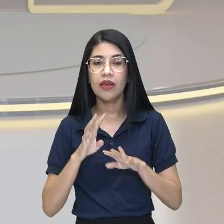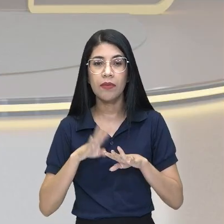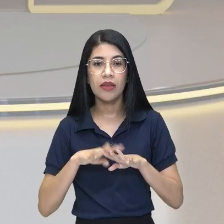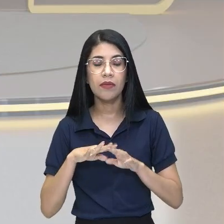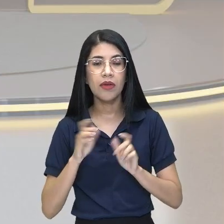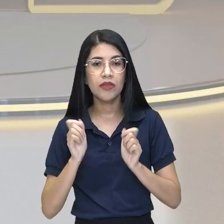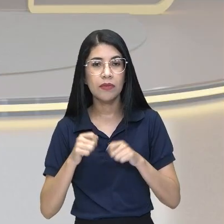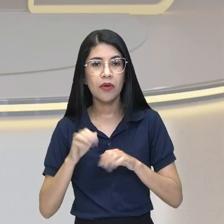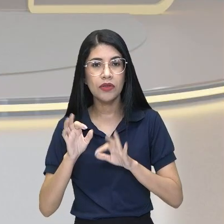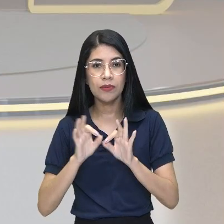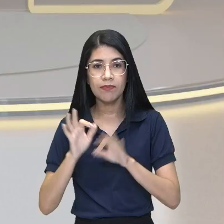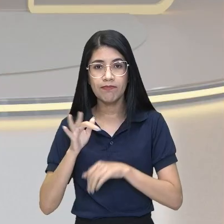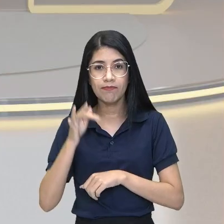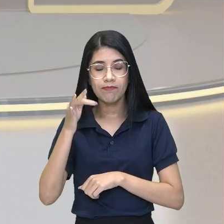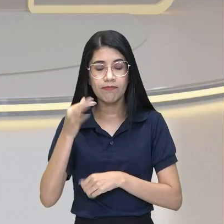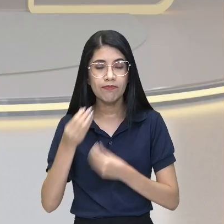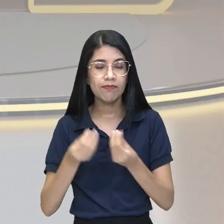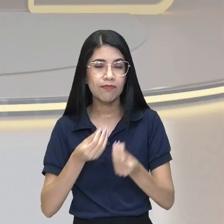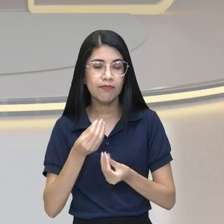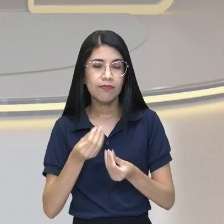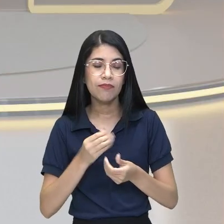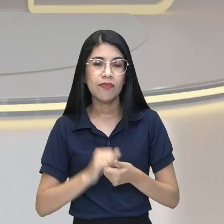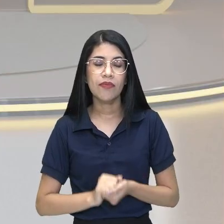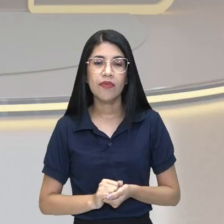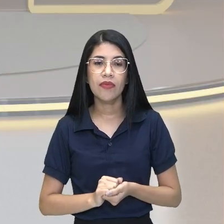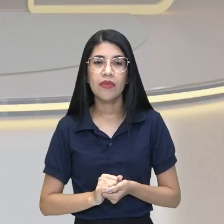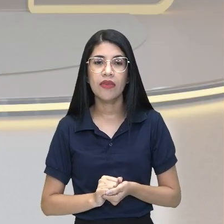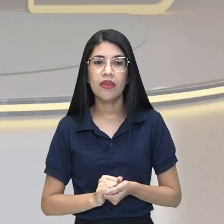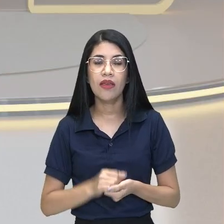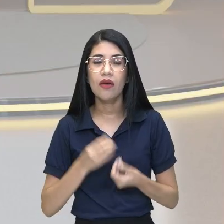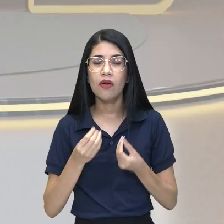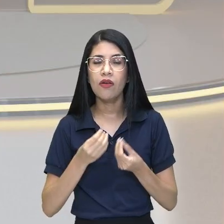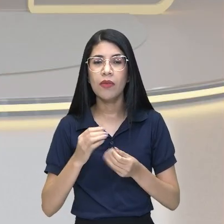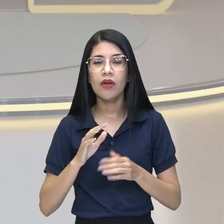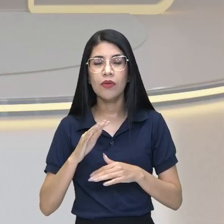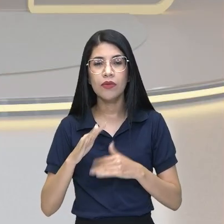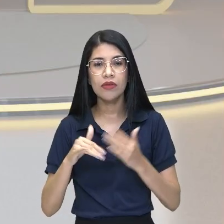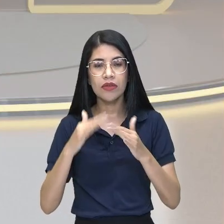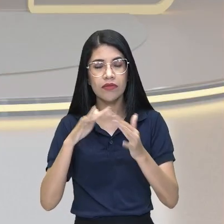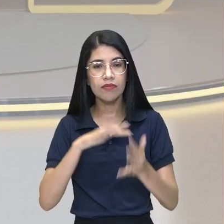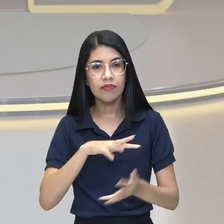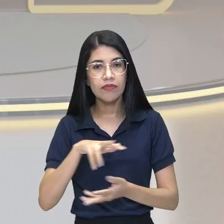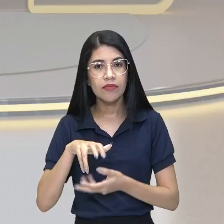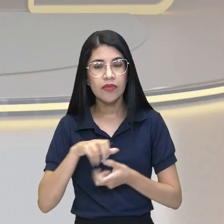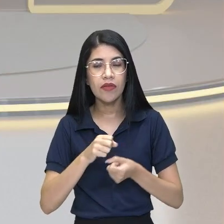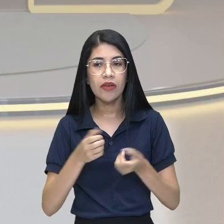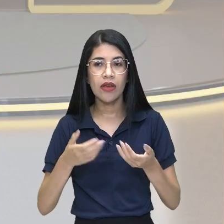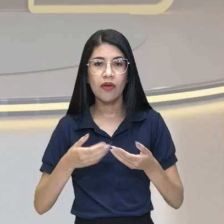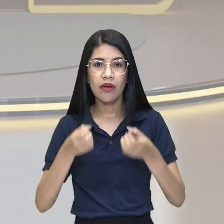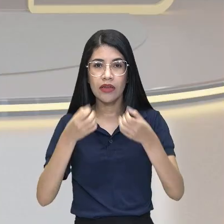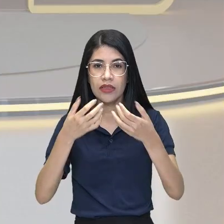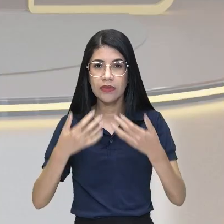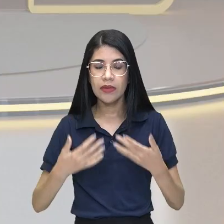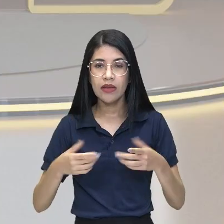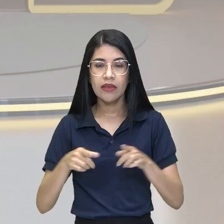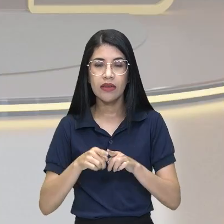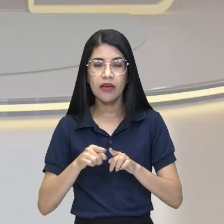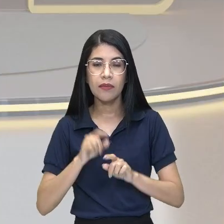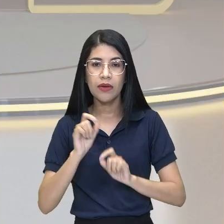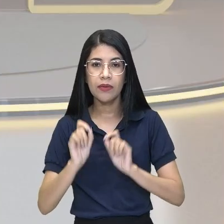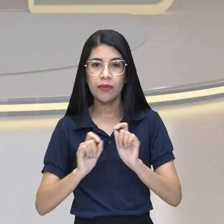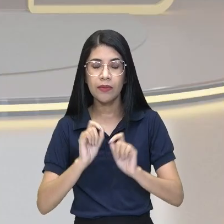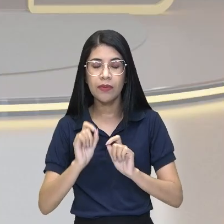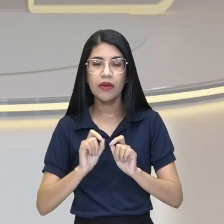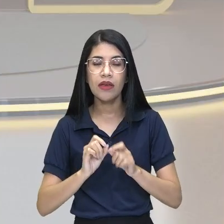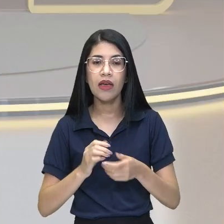futuro. E uma das formas de pensar o futuro é o desenvolvimento sustentável. E é sobre isso que nós vamos falar agora. Exatamente. Então, pessoal, nós